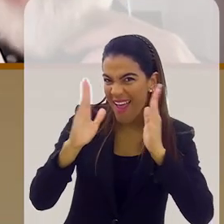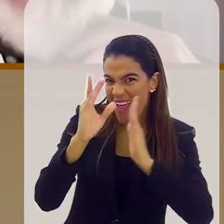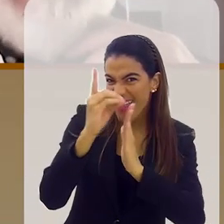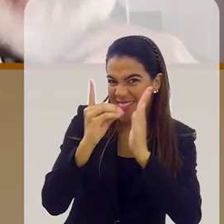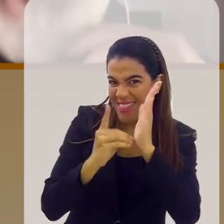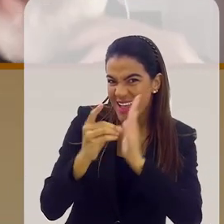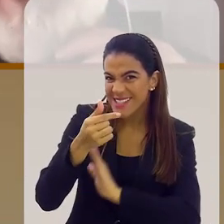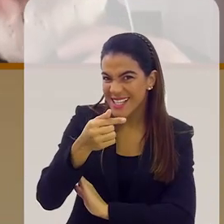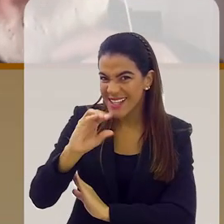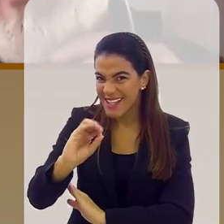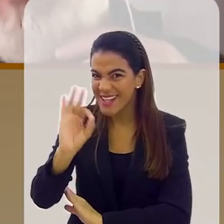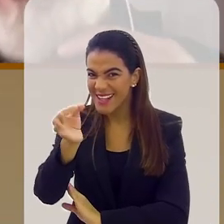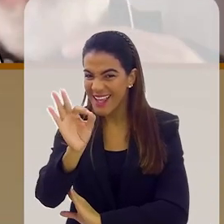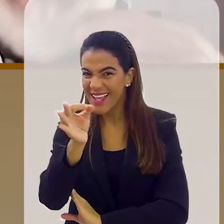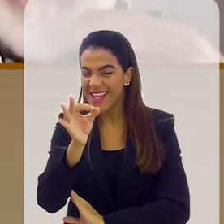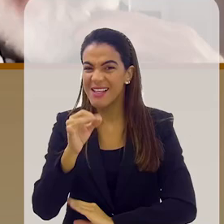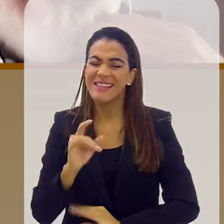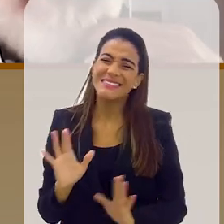nos anos 70.